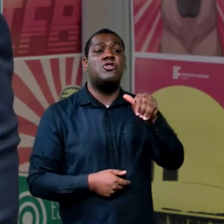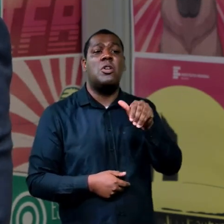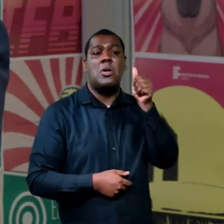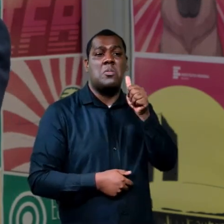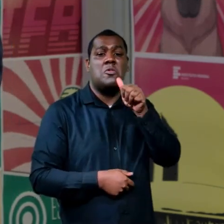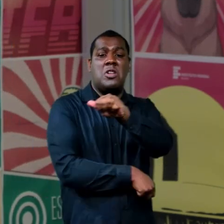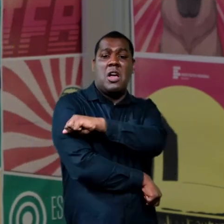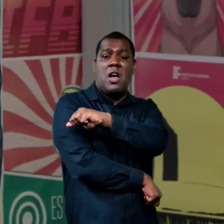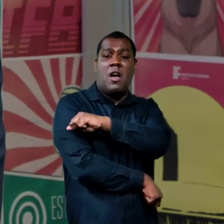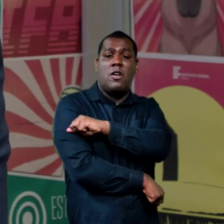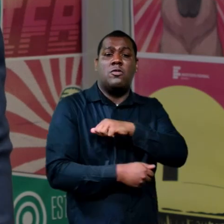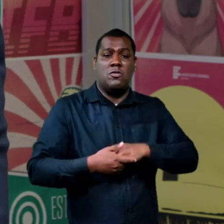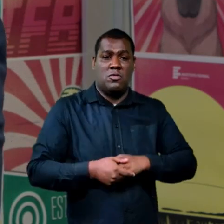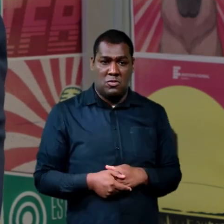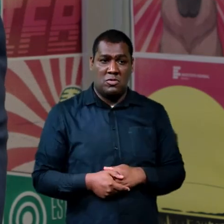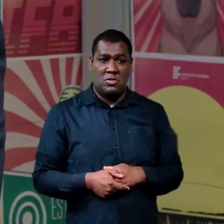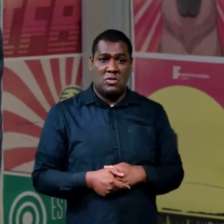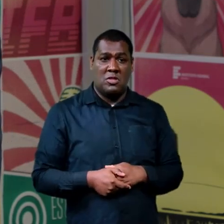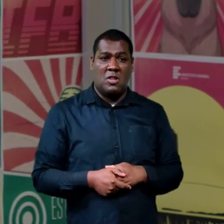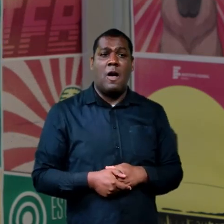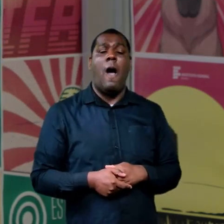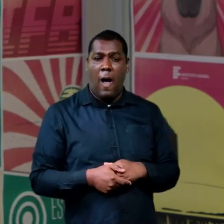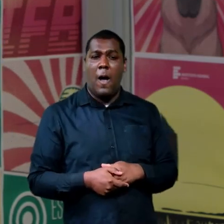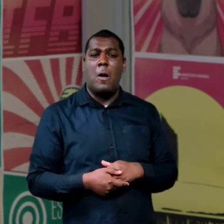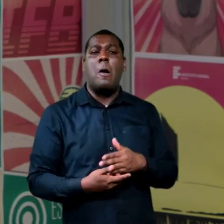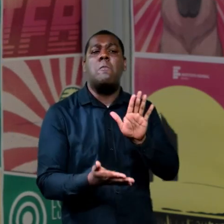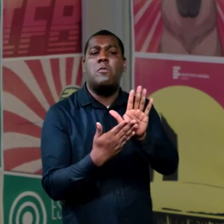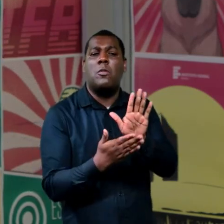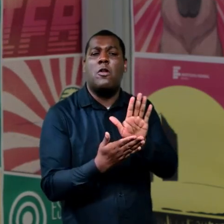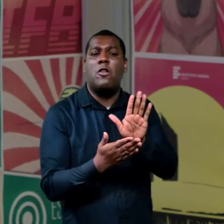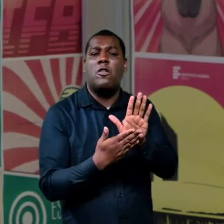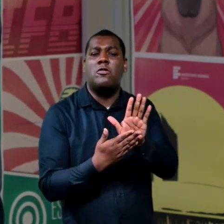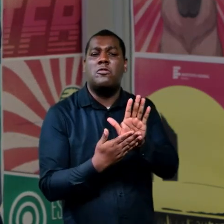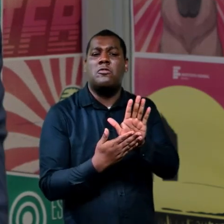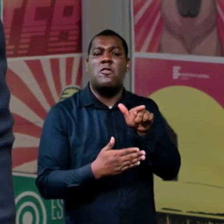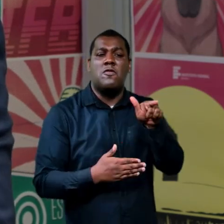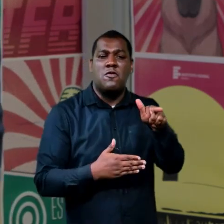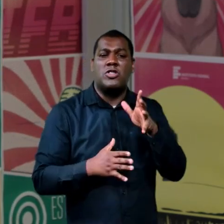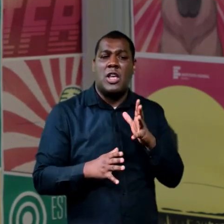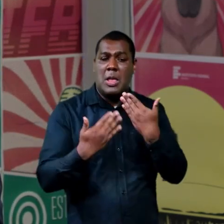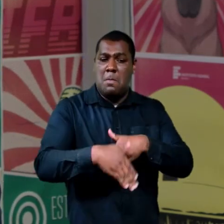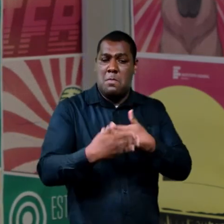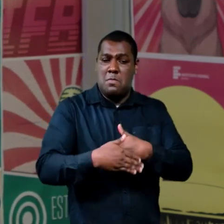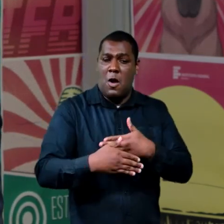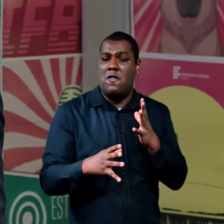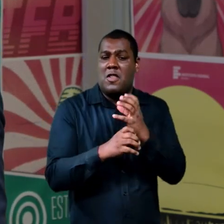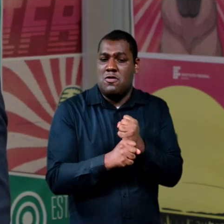aluna favores sexuais para que ela possa obter uma nota na prova sem fazer a